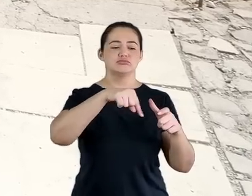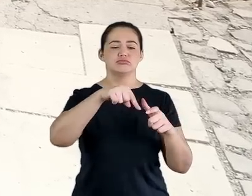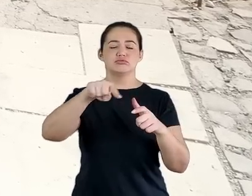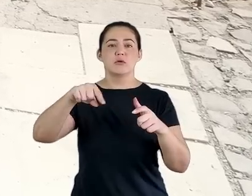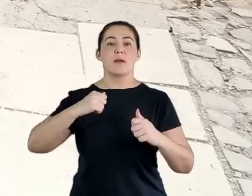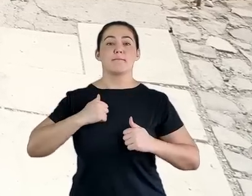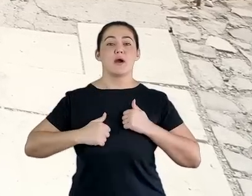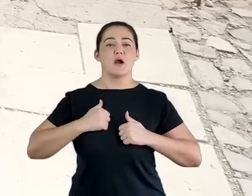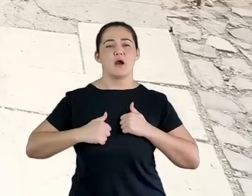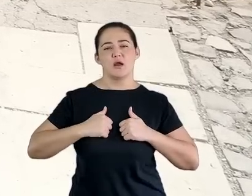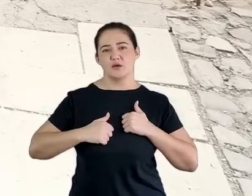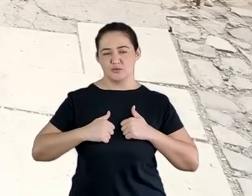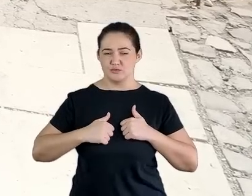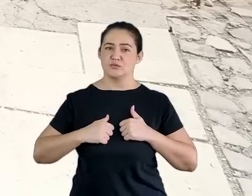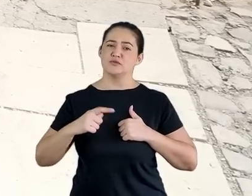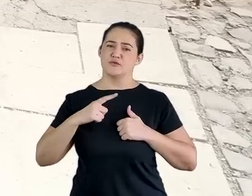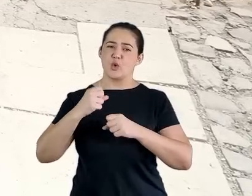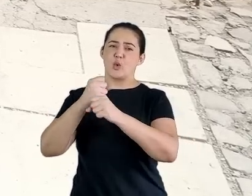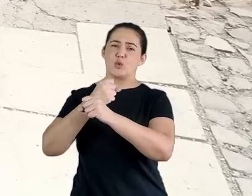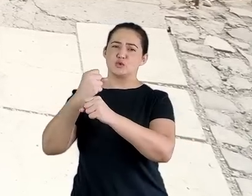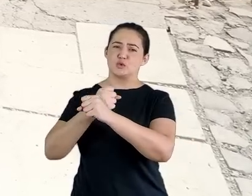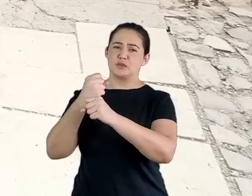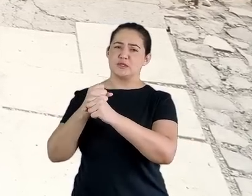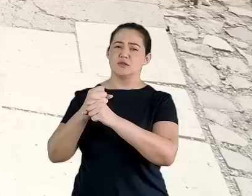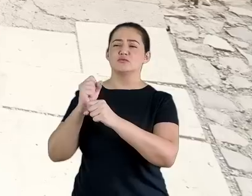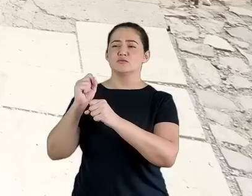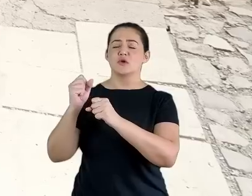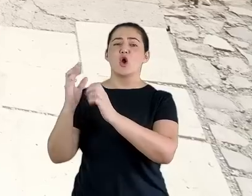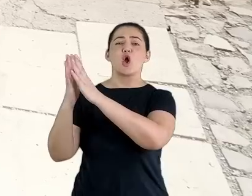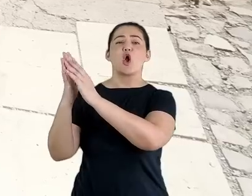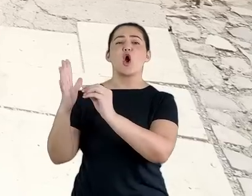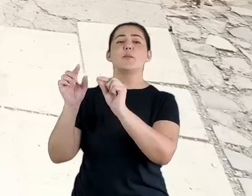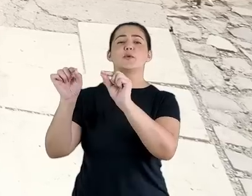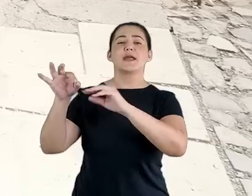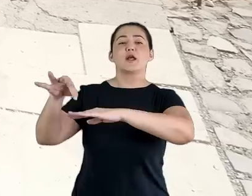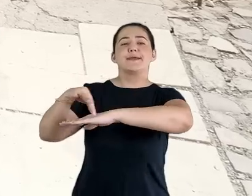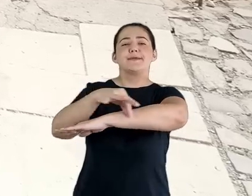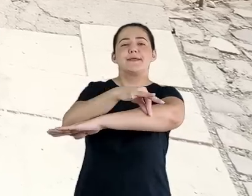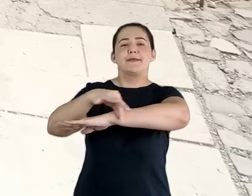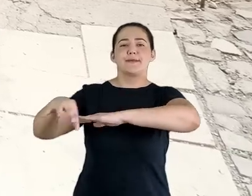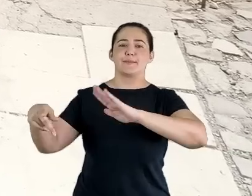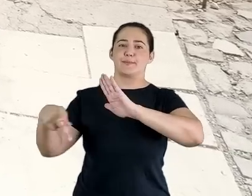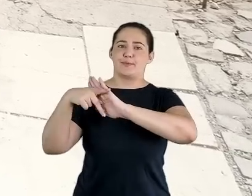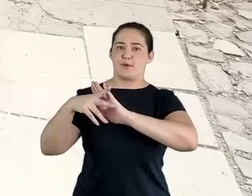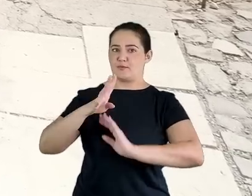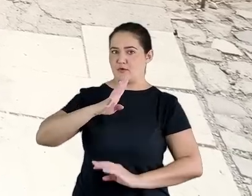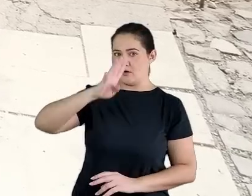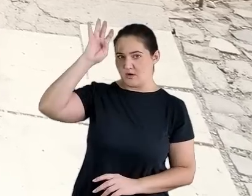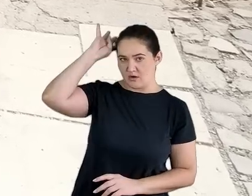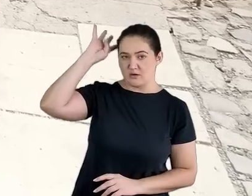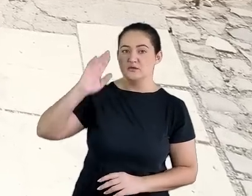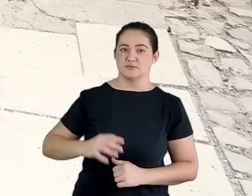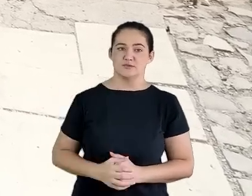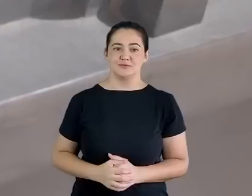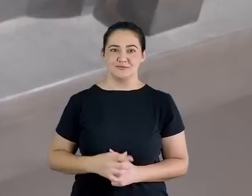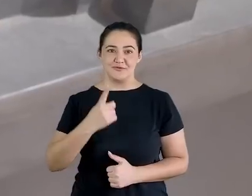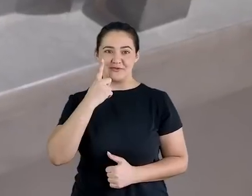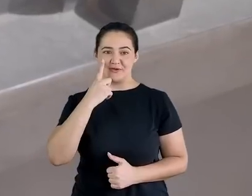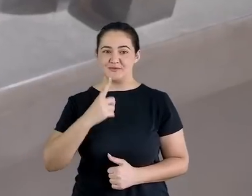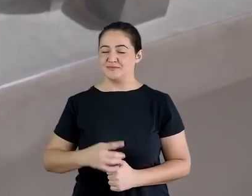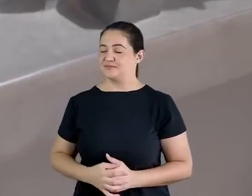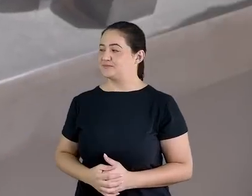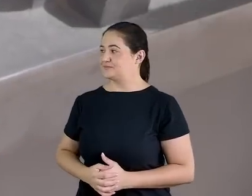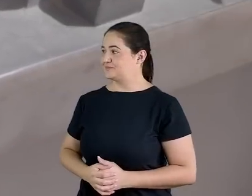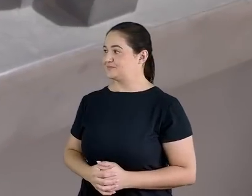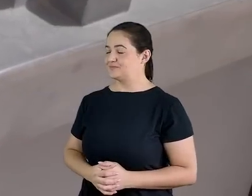foi construído imitando a arquitetura dos romanos, porque os romanos apreciavam muito essas salas de banho. Aliás,